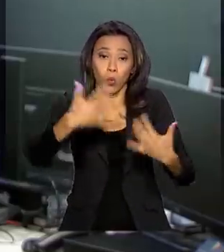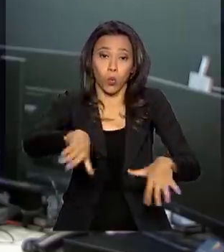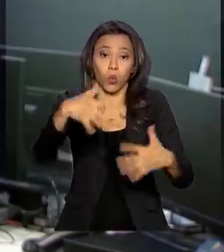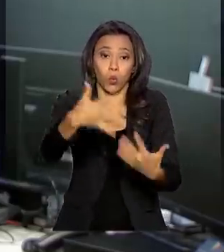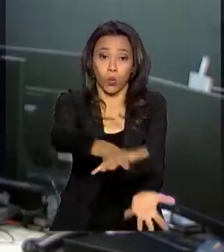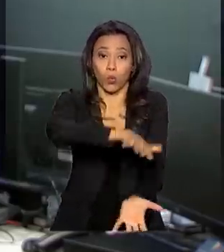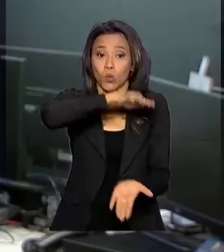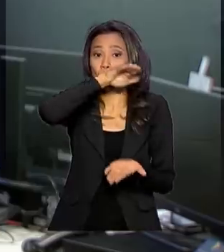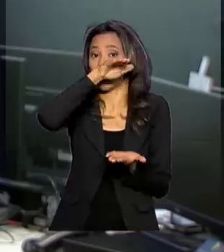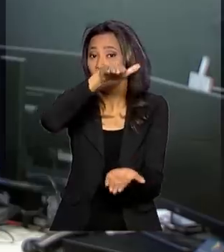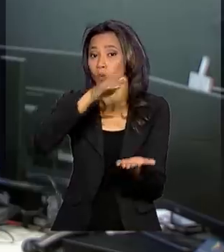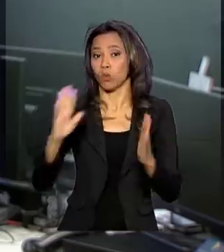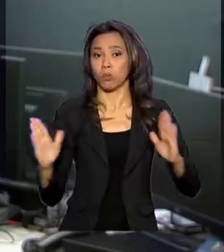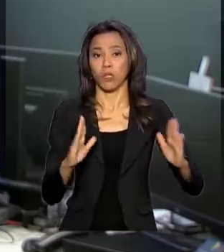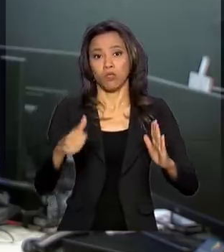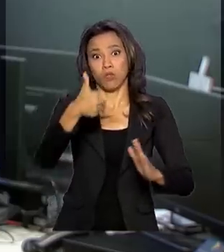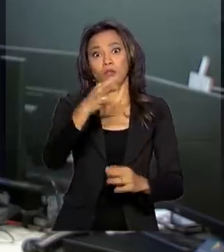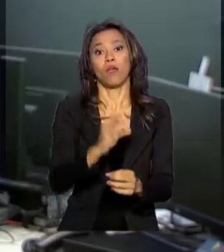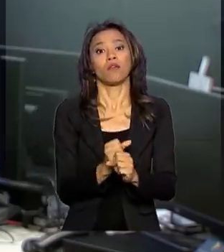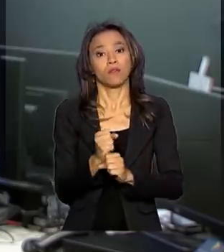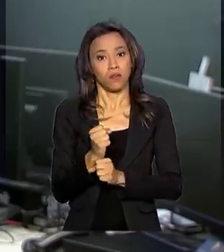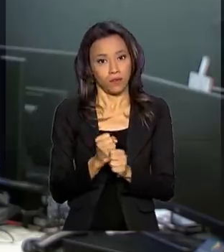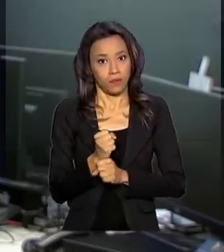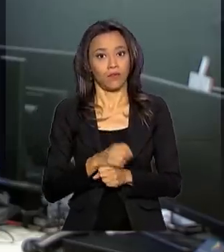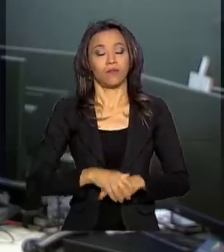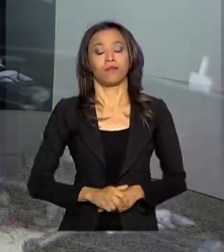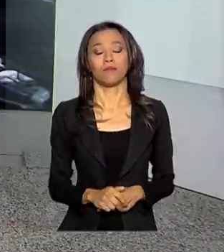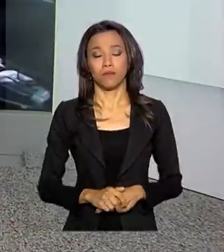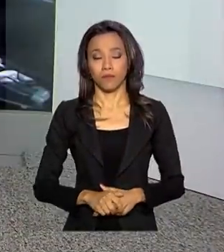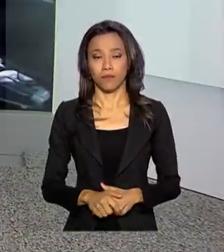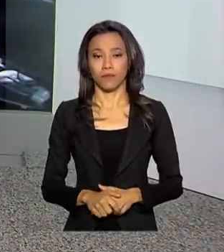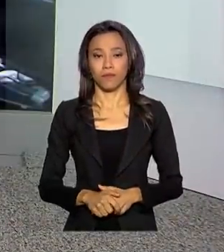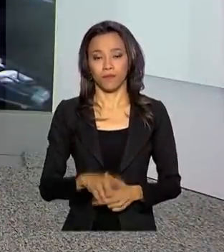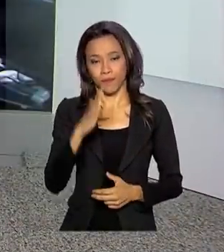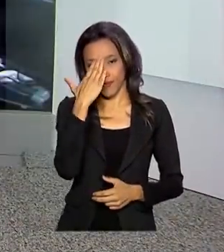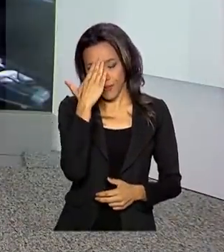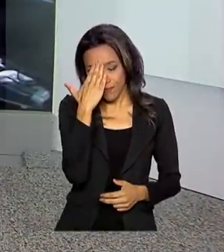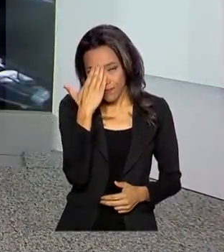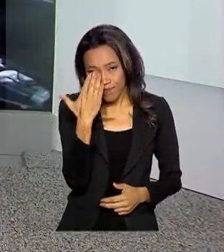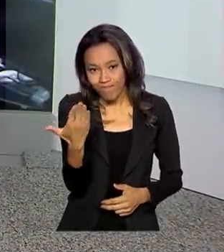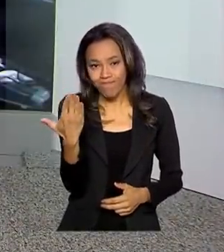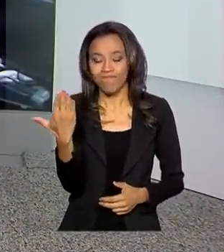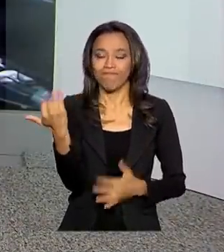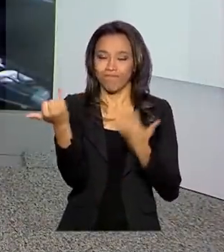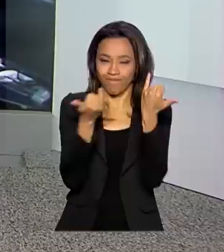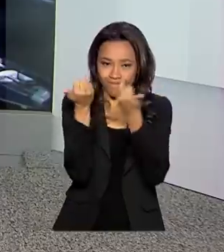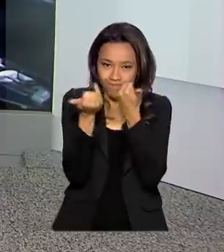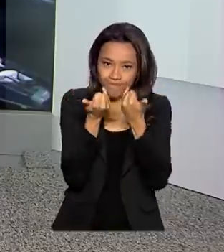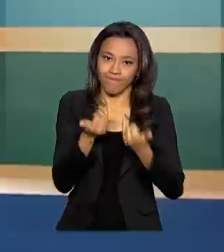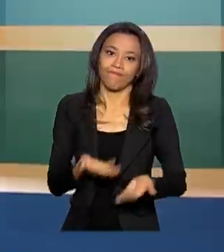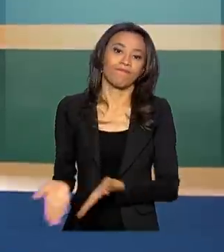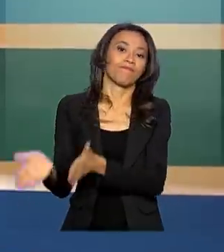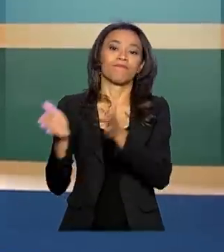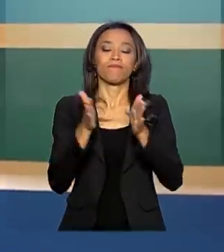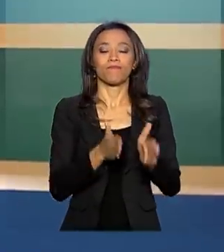nos últimos dez anos mara obrigada pelas suas informações ricardo